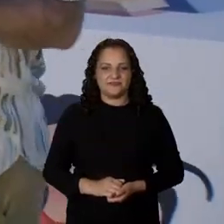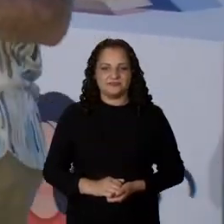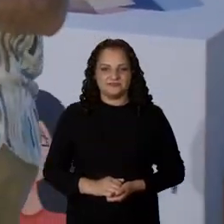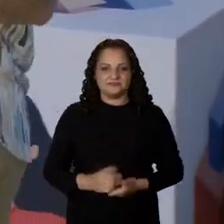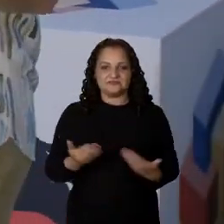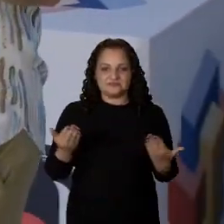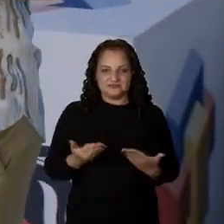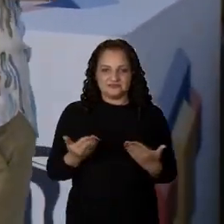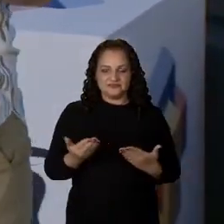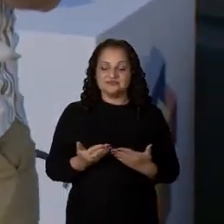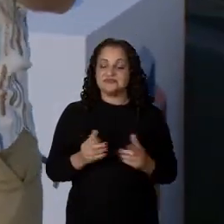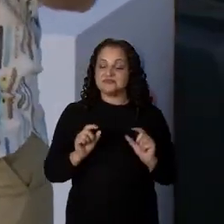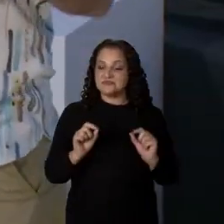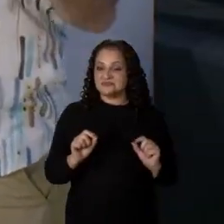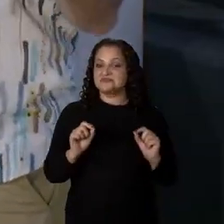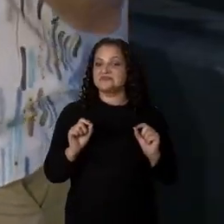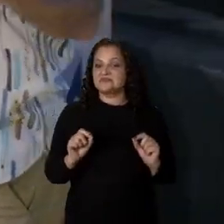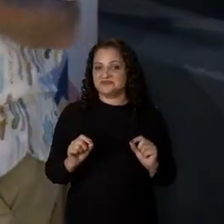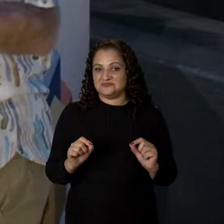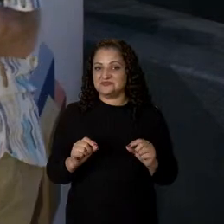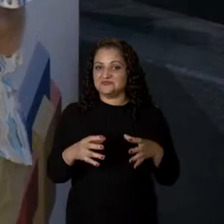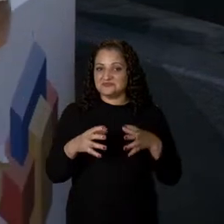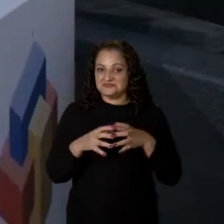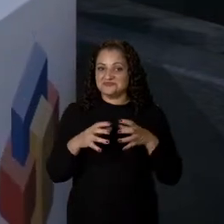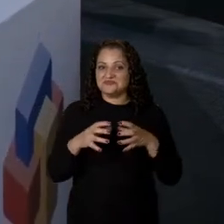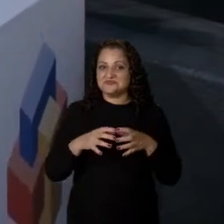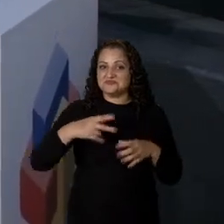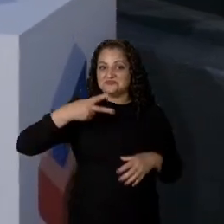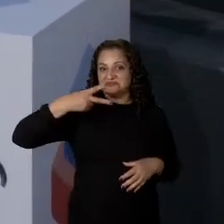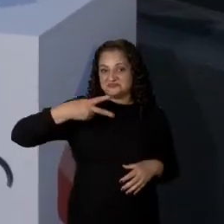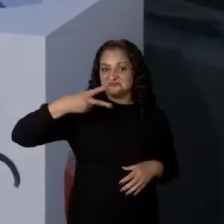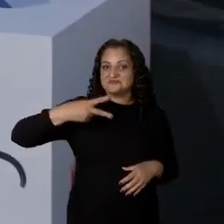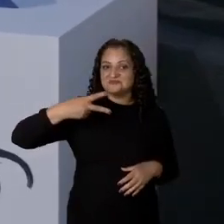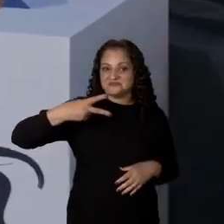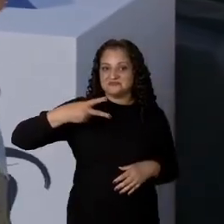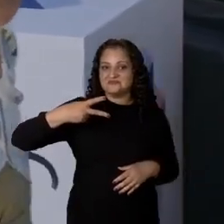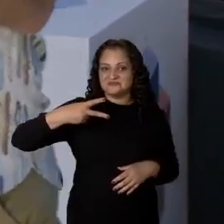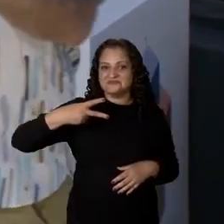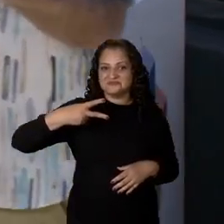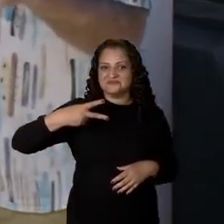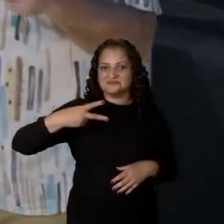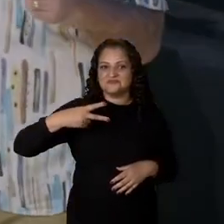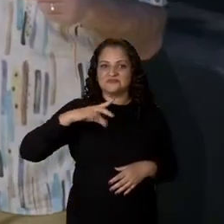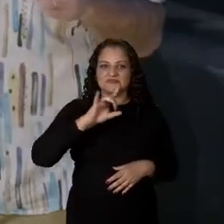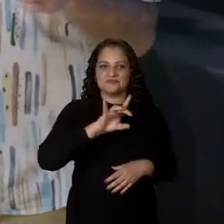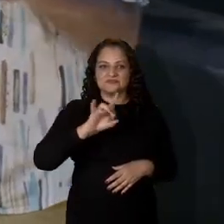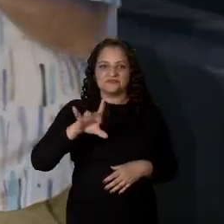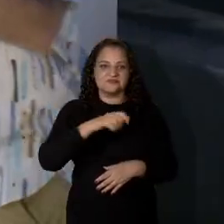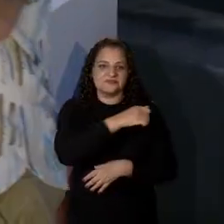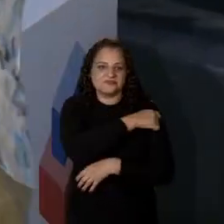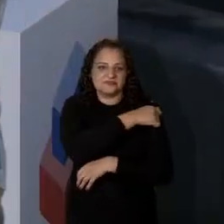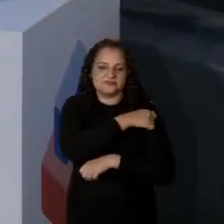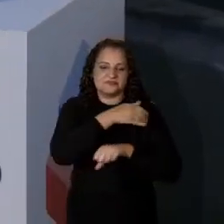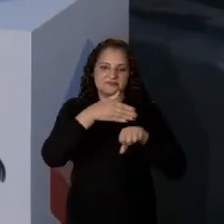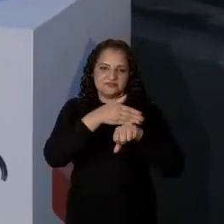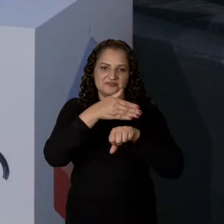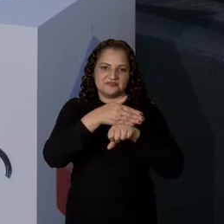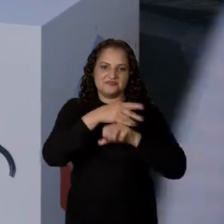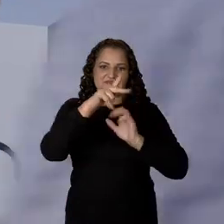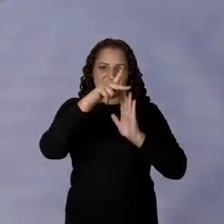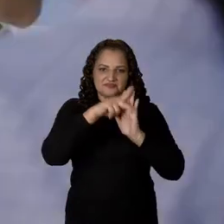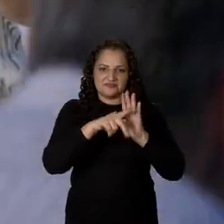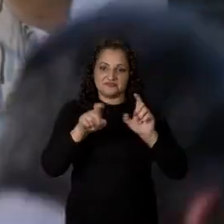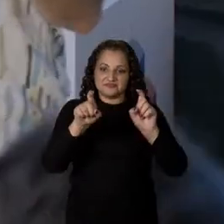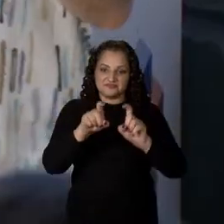E agora chegou a vez da equipe que ficou em segundo lugar. Cada estudante participante do projeto vai ganhar um